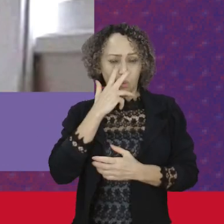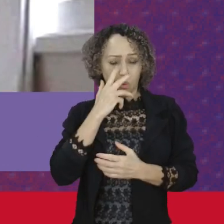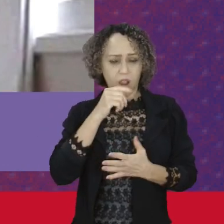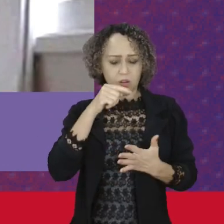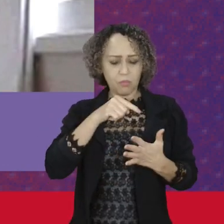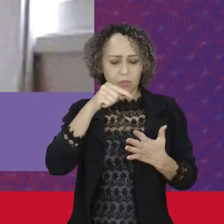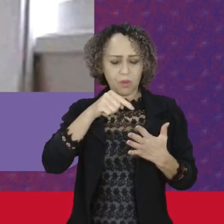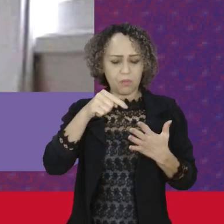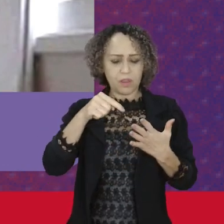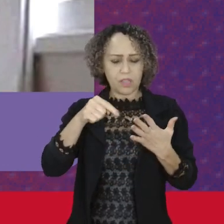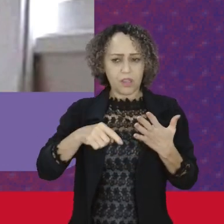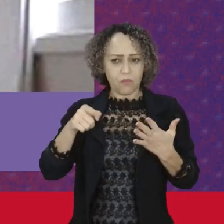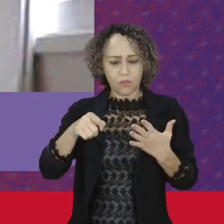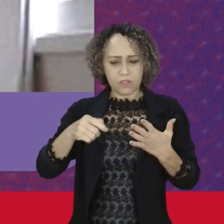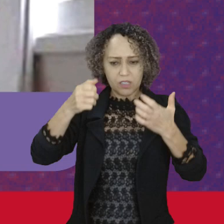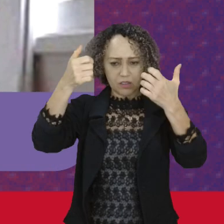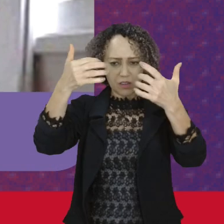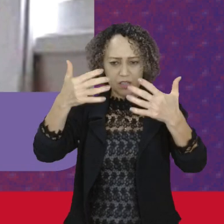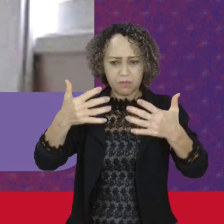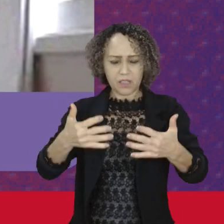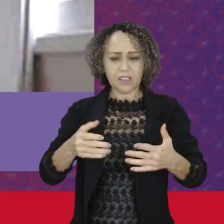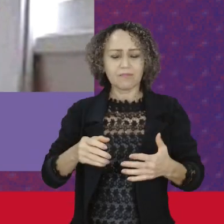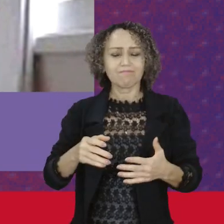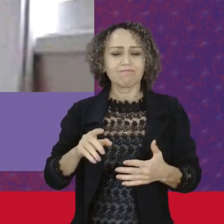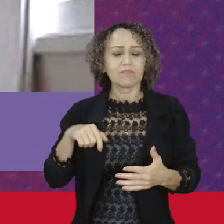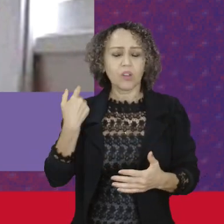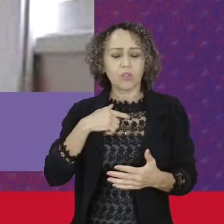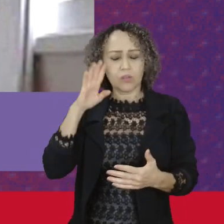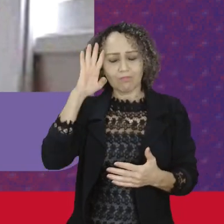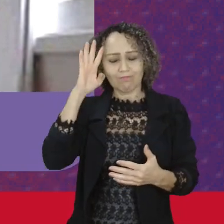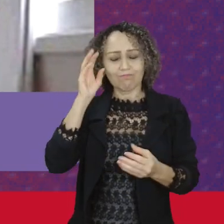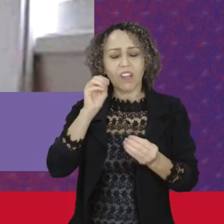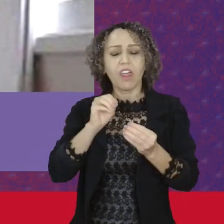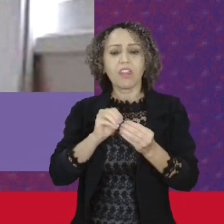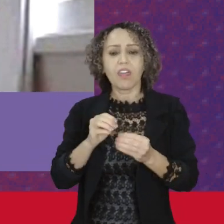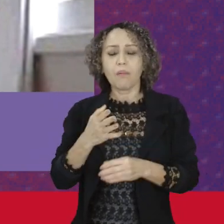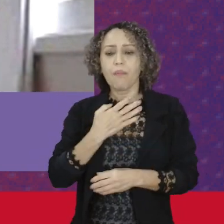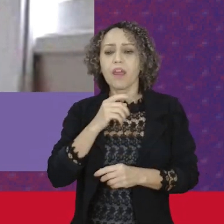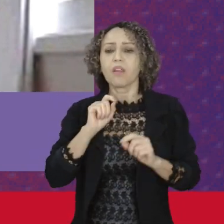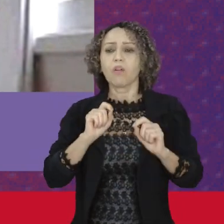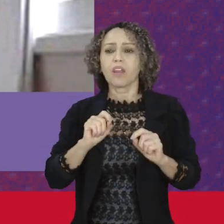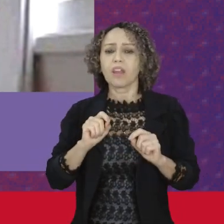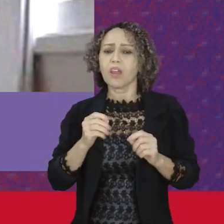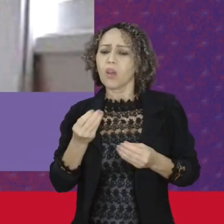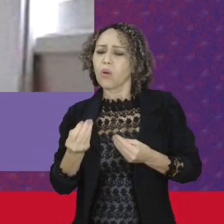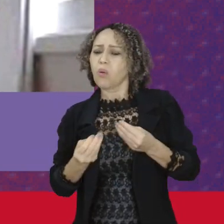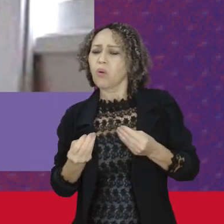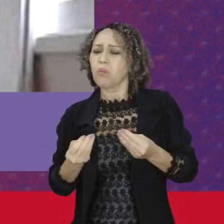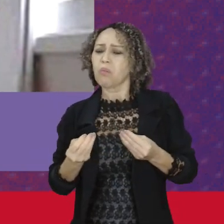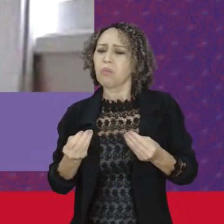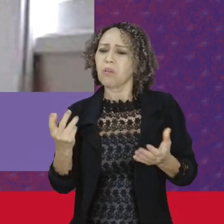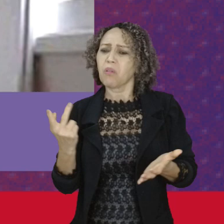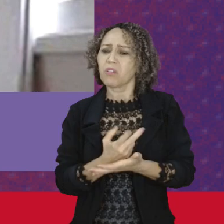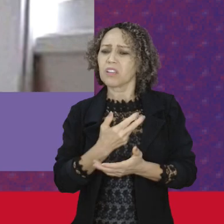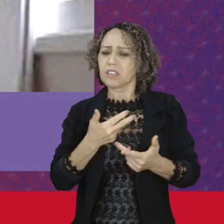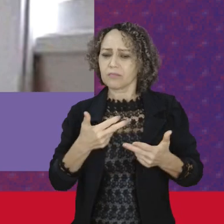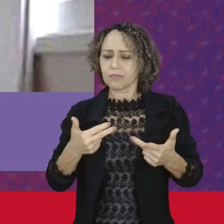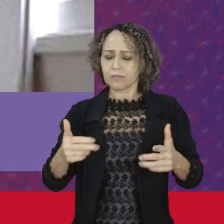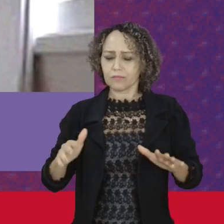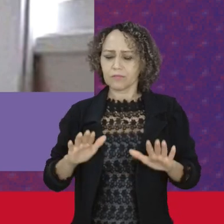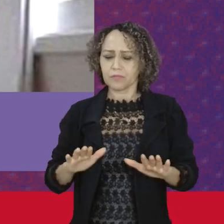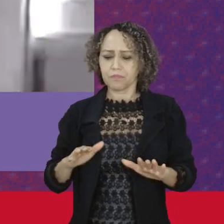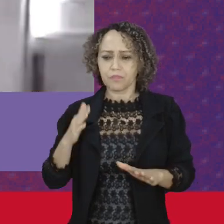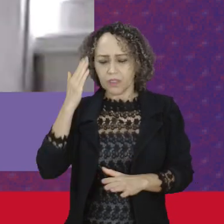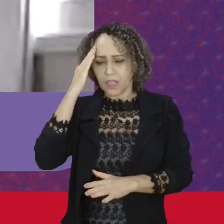estão trazendo, dá para a gente ir entendendo melhor como é que as coisas aconteceram, para a gente entender, por exemplo, que a